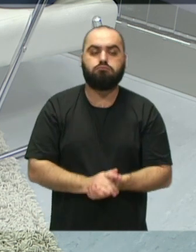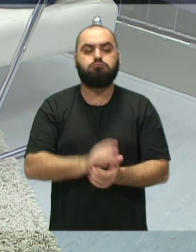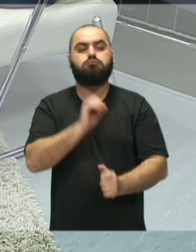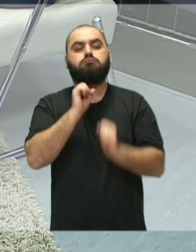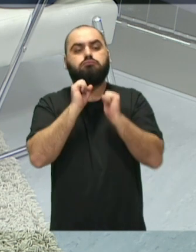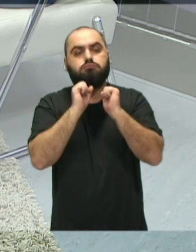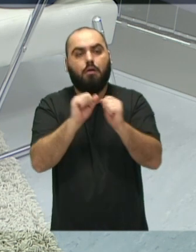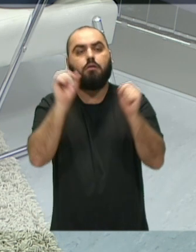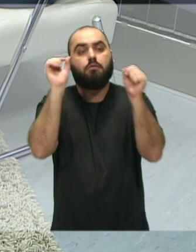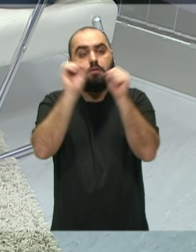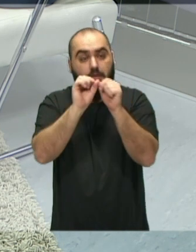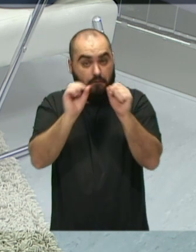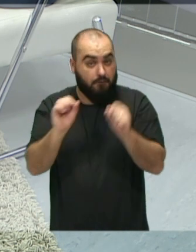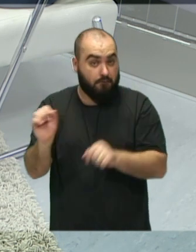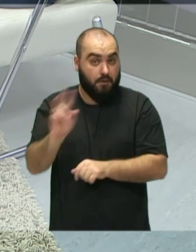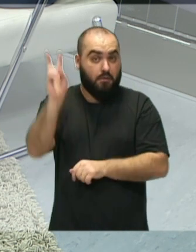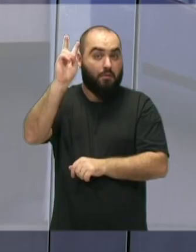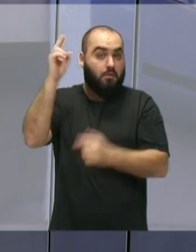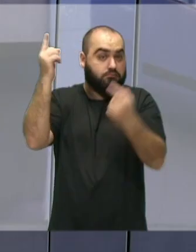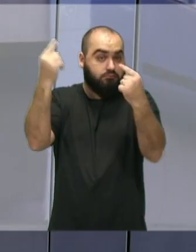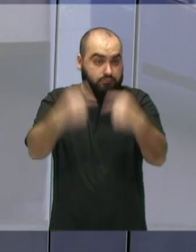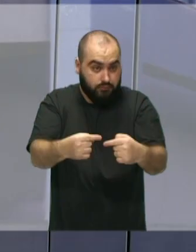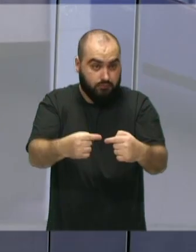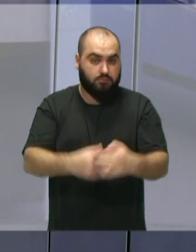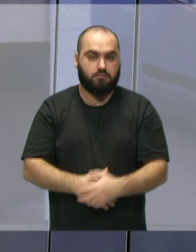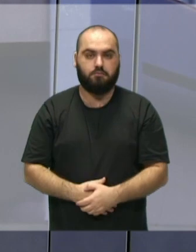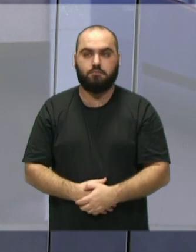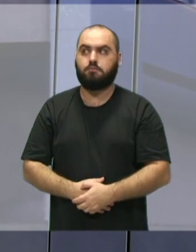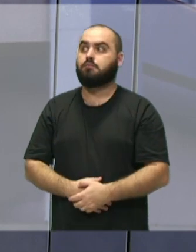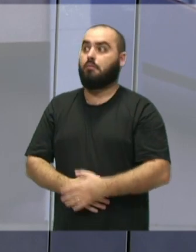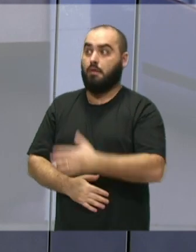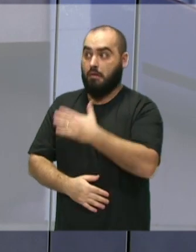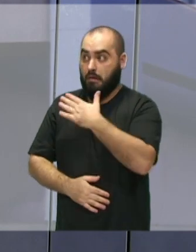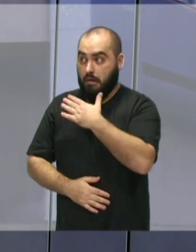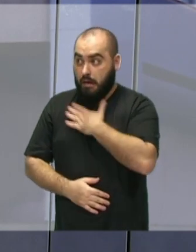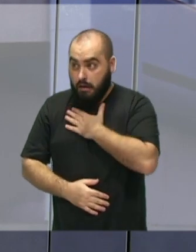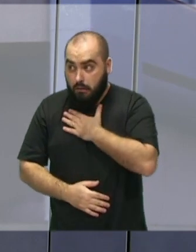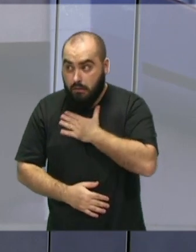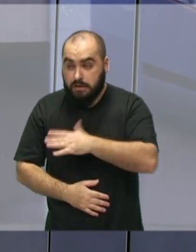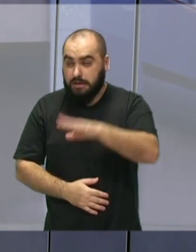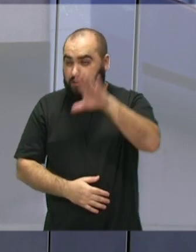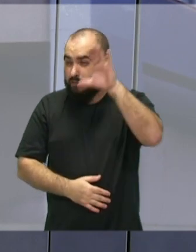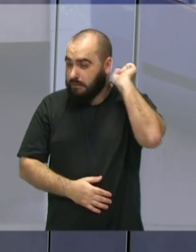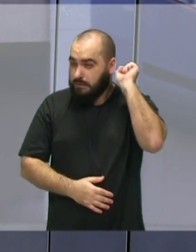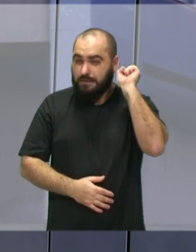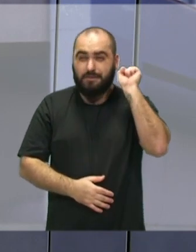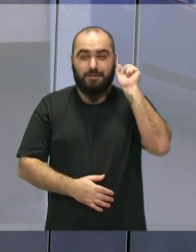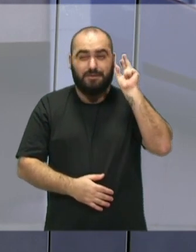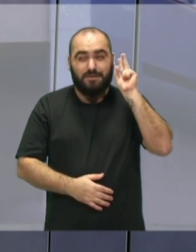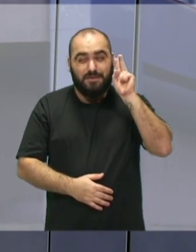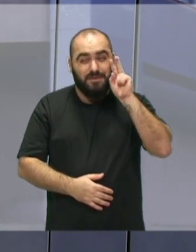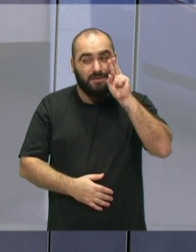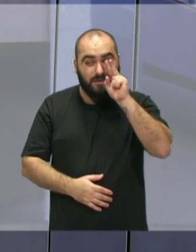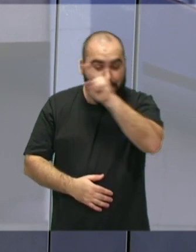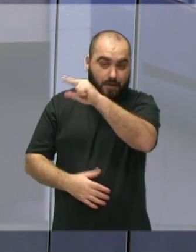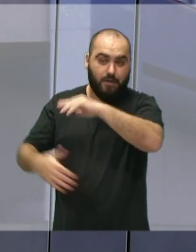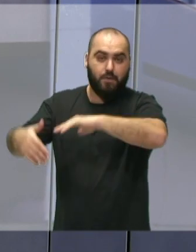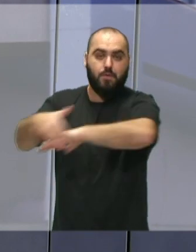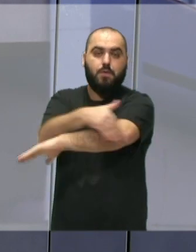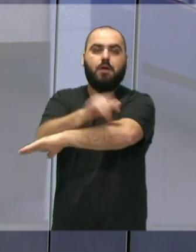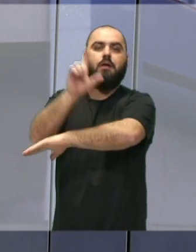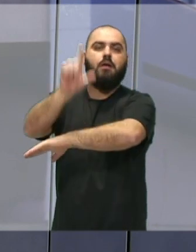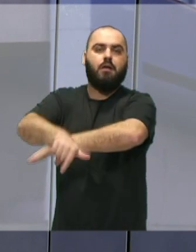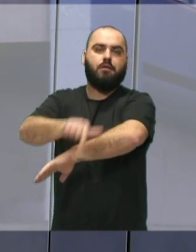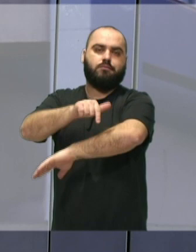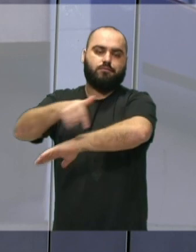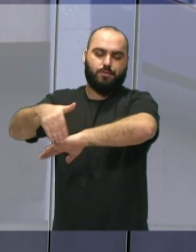como vereadora da oposição aqui na casa? Que eu tenho escutado muito nas ruas, que é uma reclamação sobre os buracos,